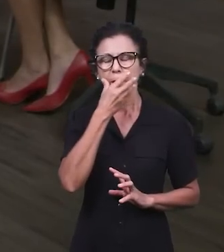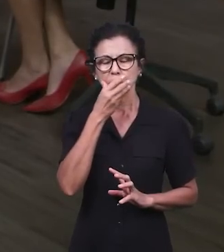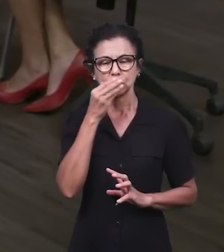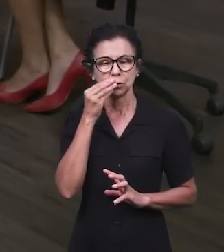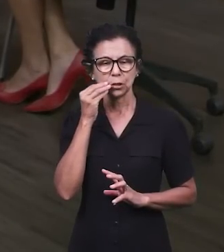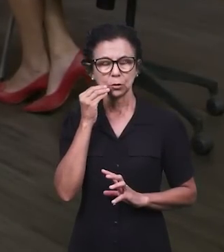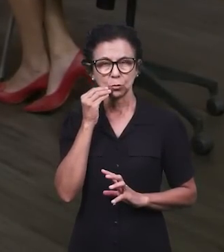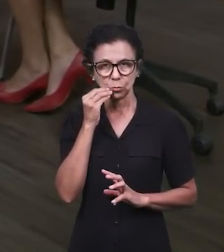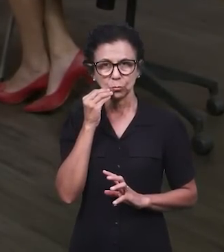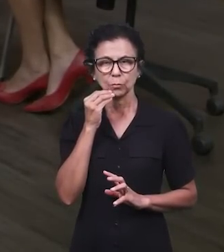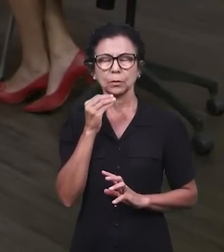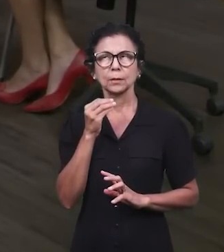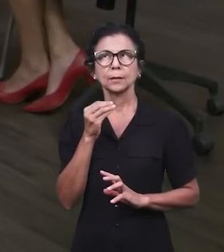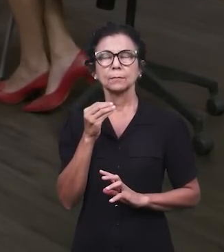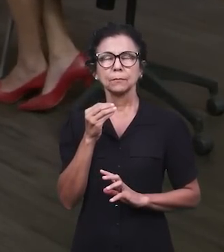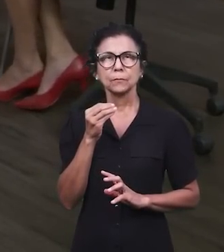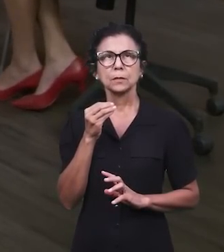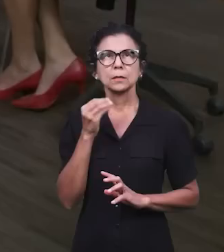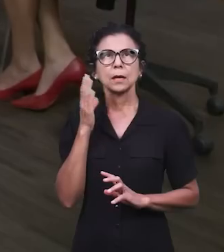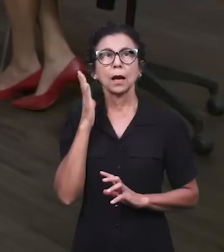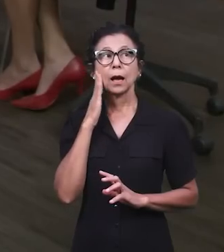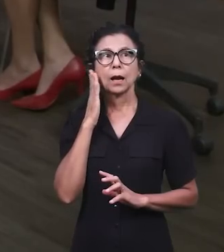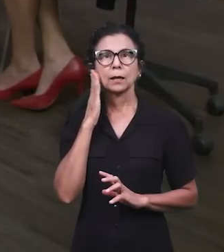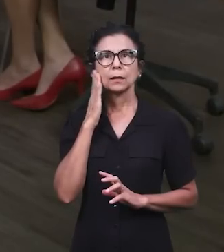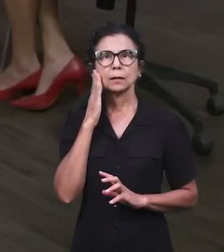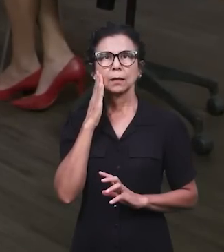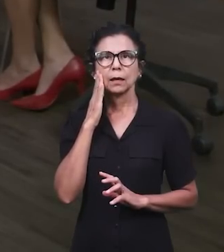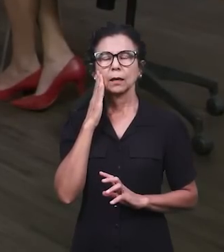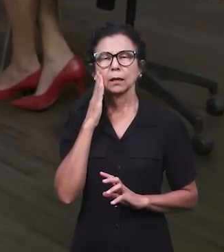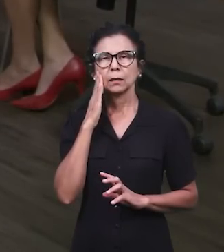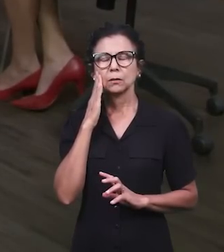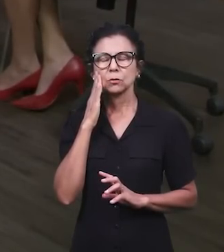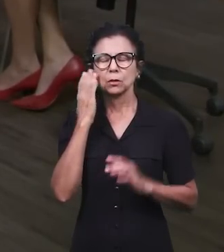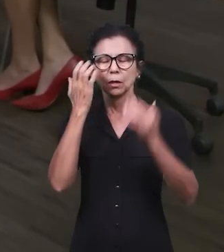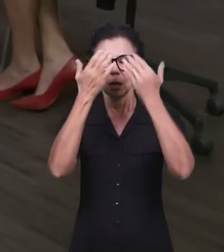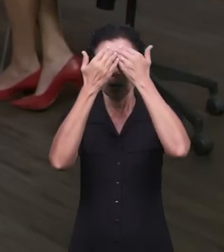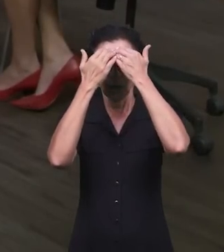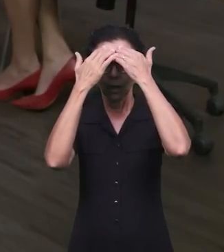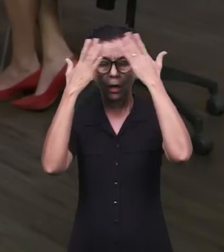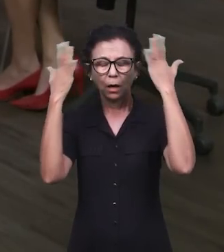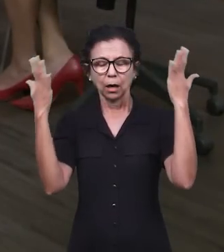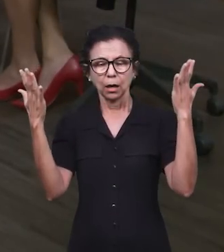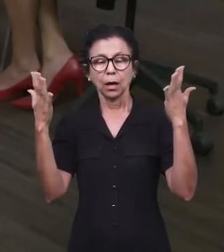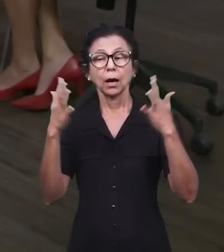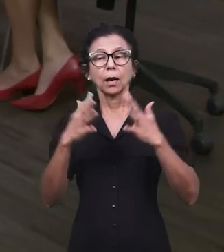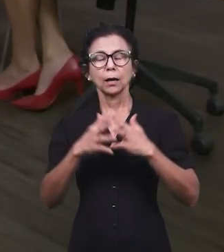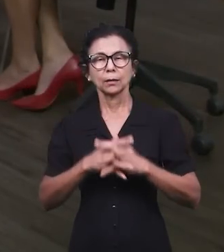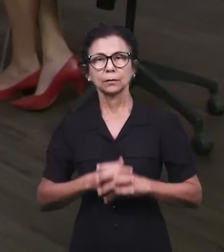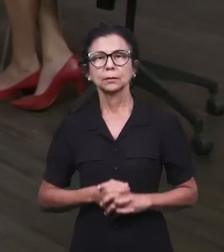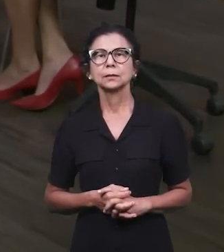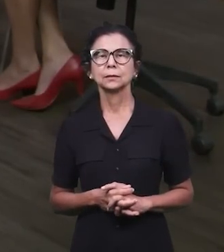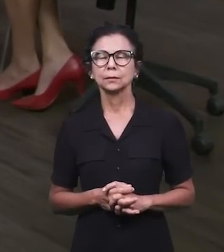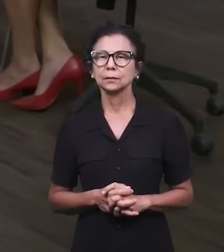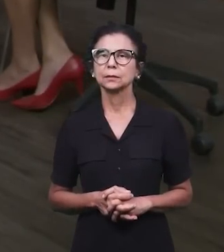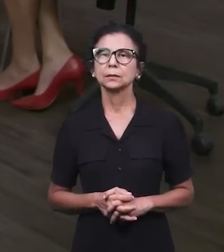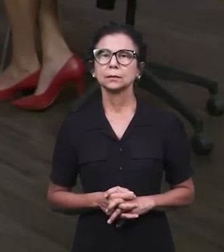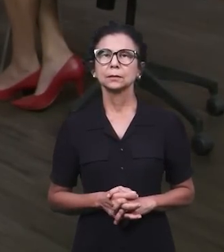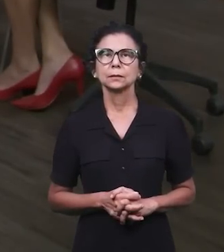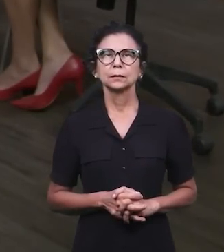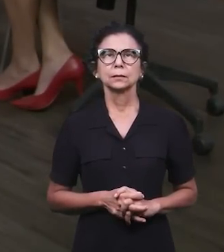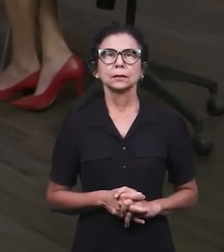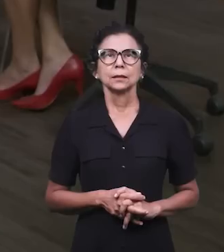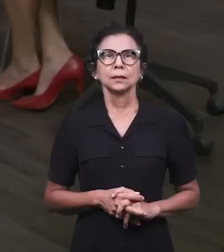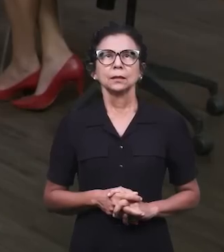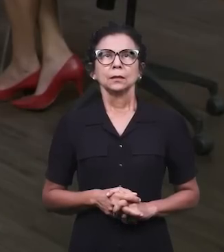forma mais espiritual e menos emotiva. Eu acho por isso que o jejum pode ajudar muito nesse ponto. Porque ele vai te levar a ter